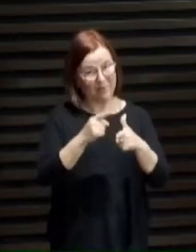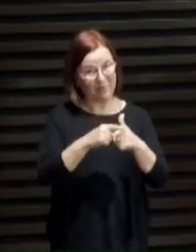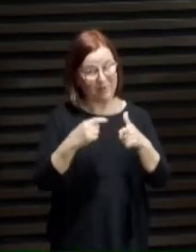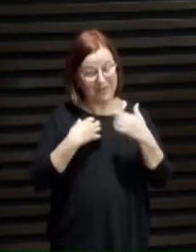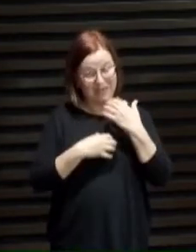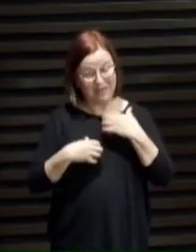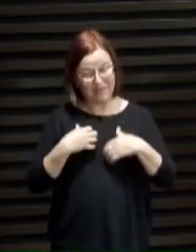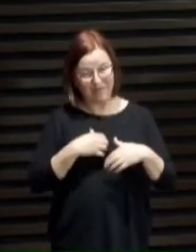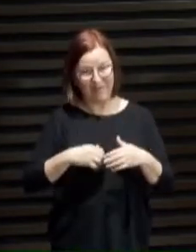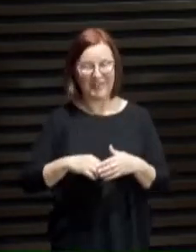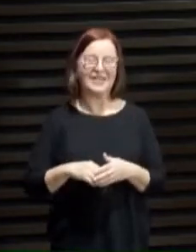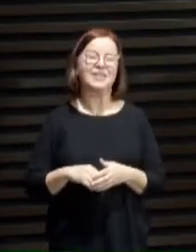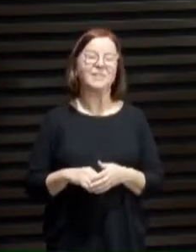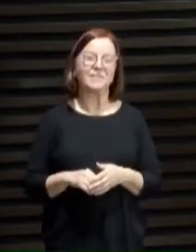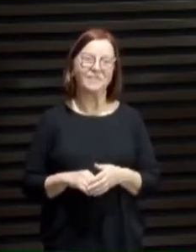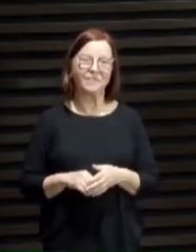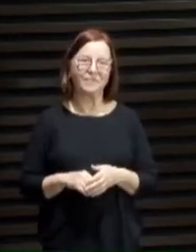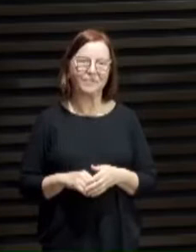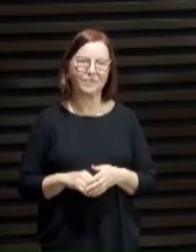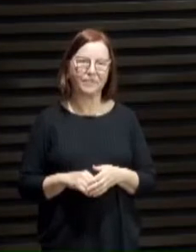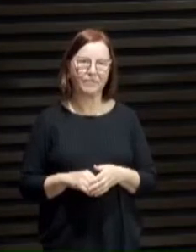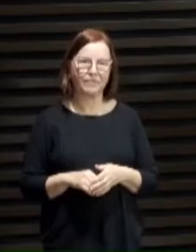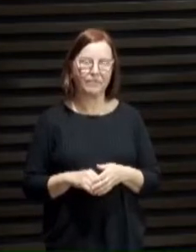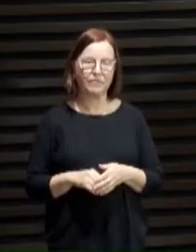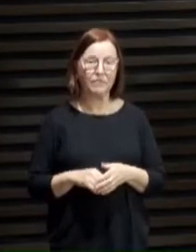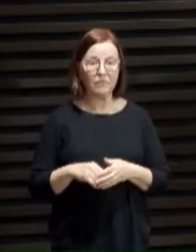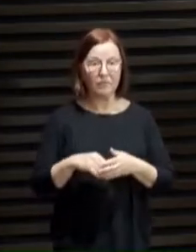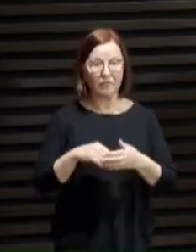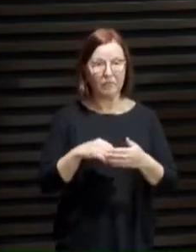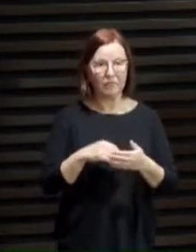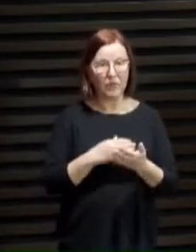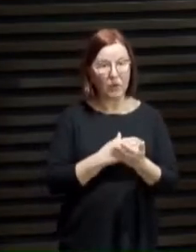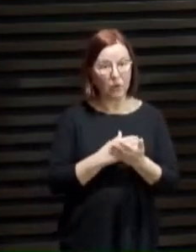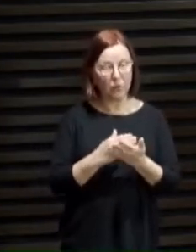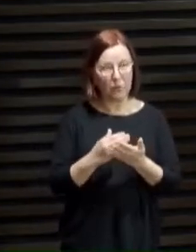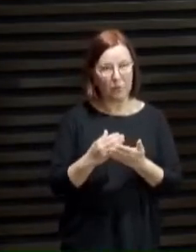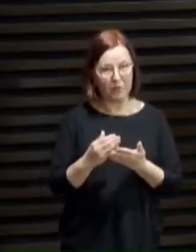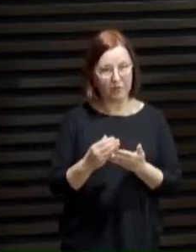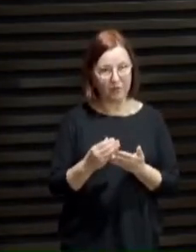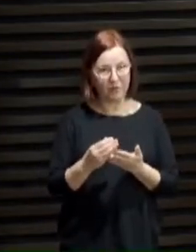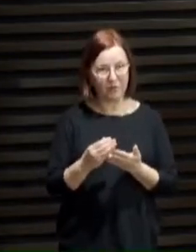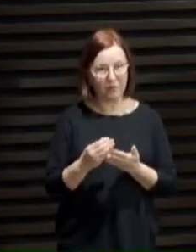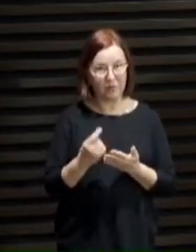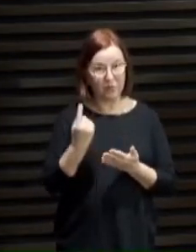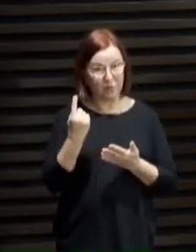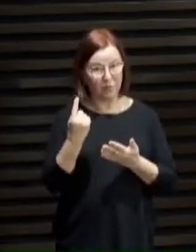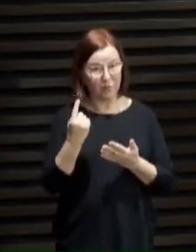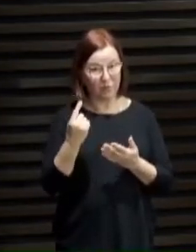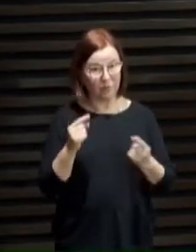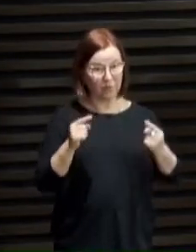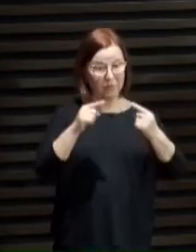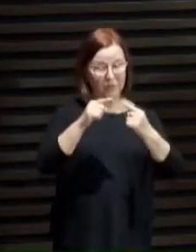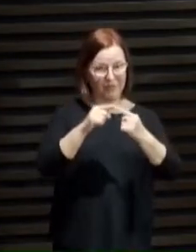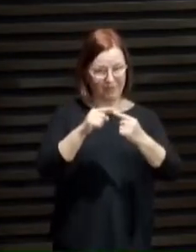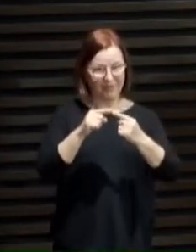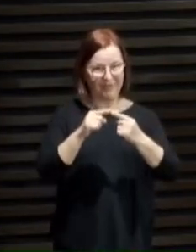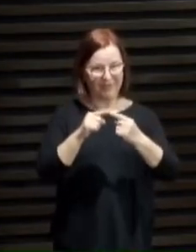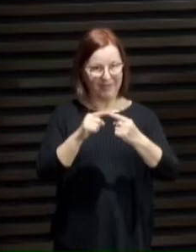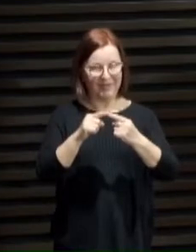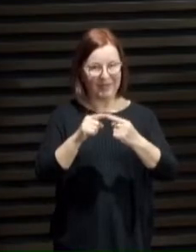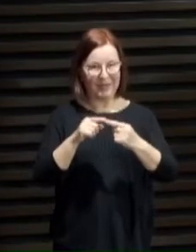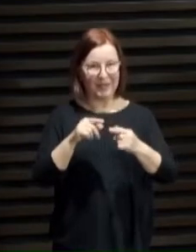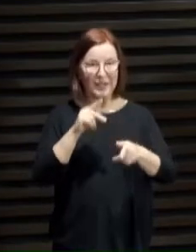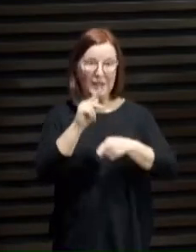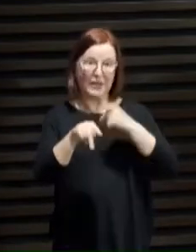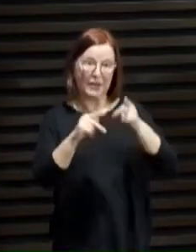Ele lidou com a angústia a partir do único ponto pelo qual todo aquele que olha para Jesus vai conseguir vencer a